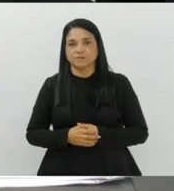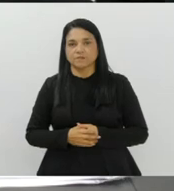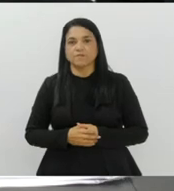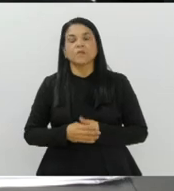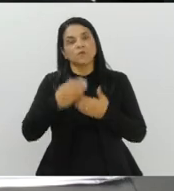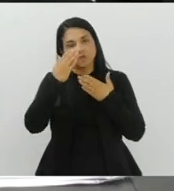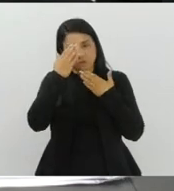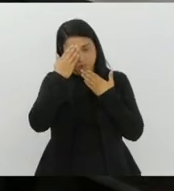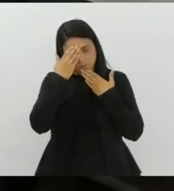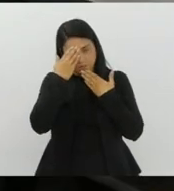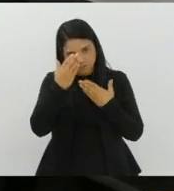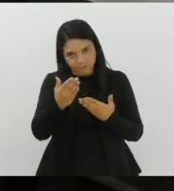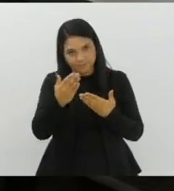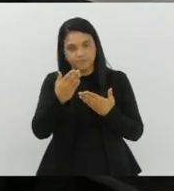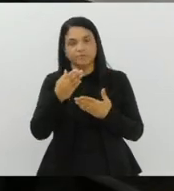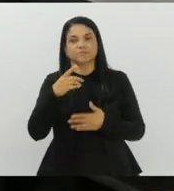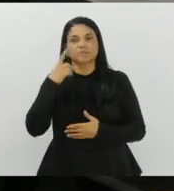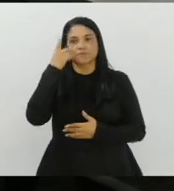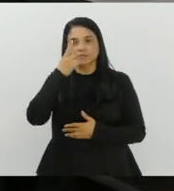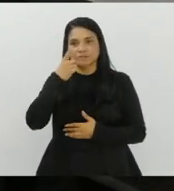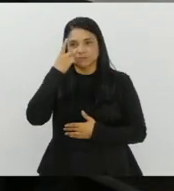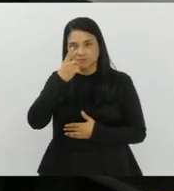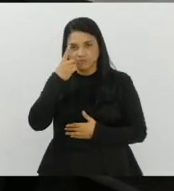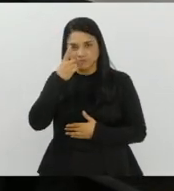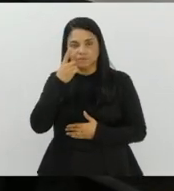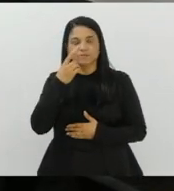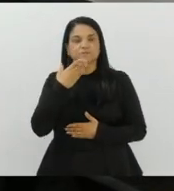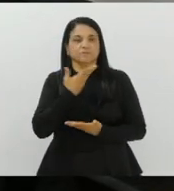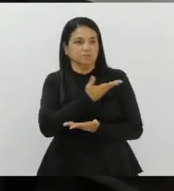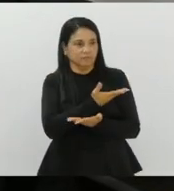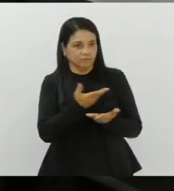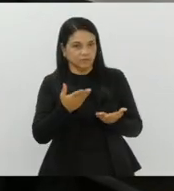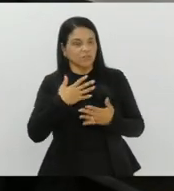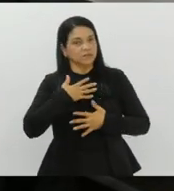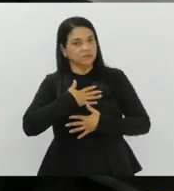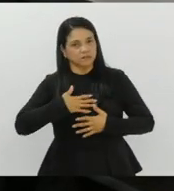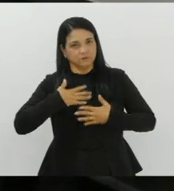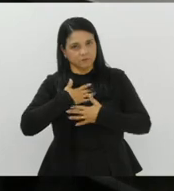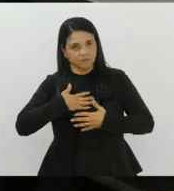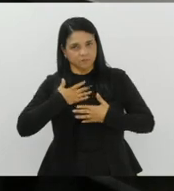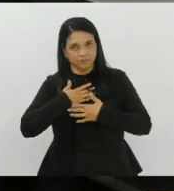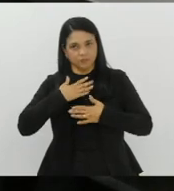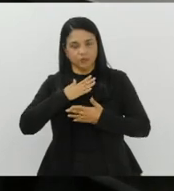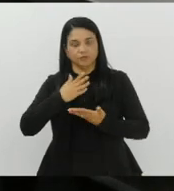Muito obrigado, senhor deputado, senhores deputados. É uma satisfação estar aqui,